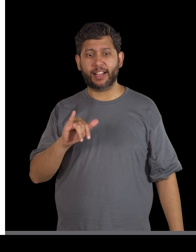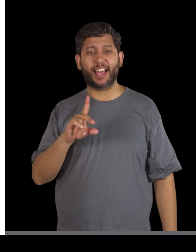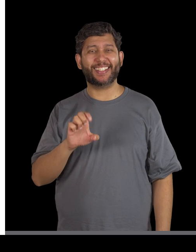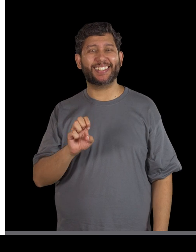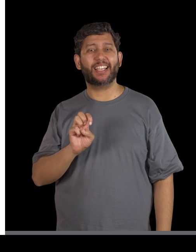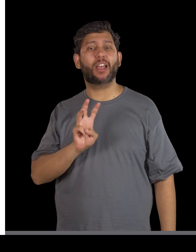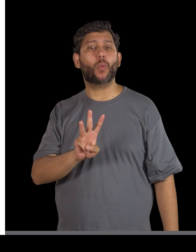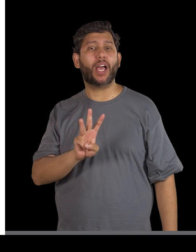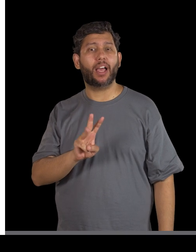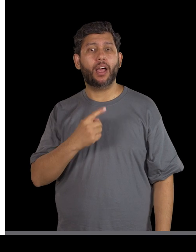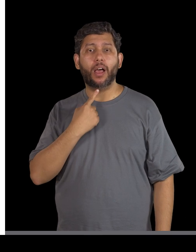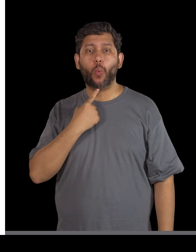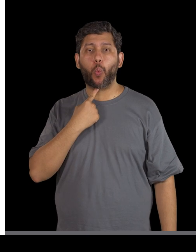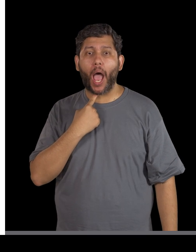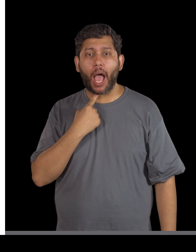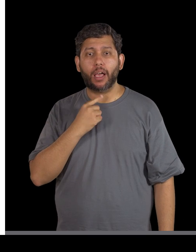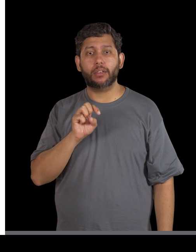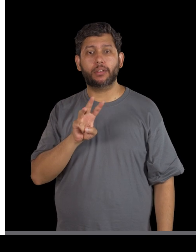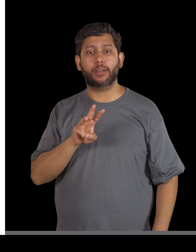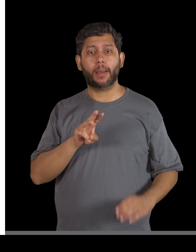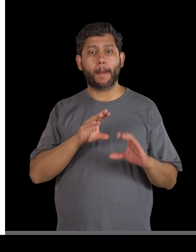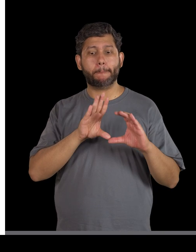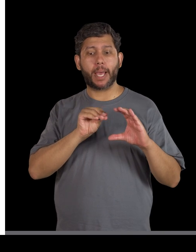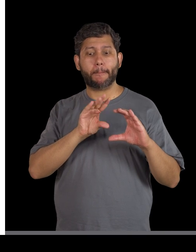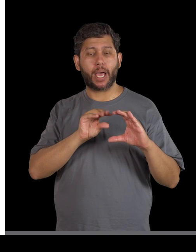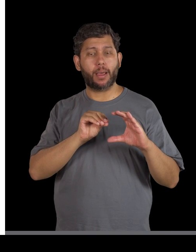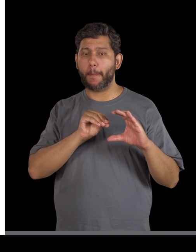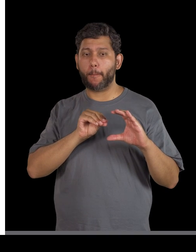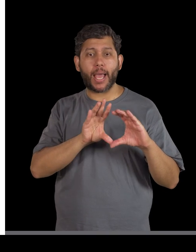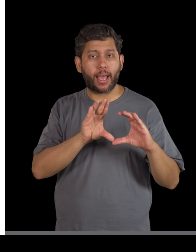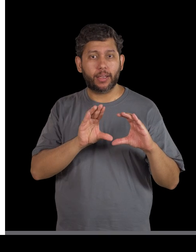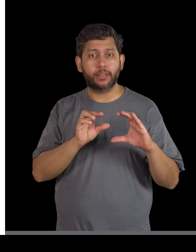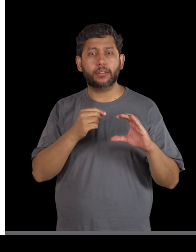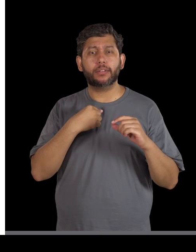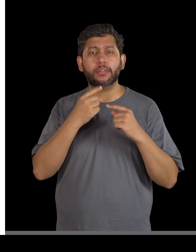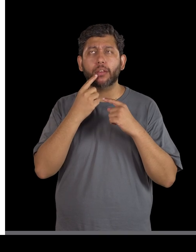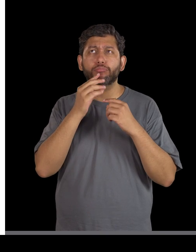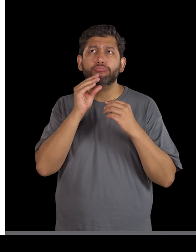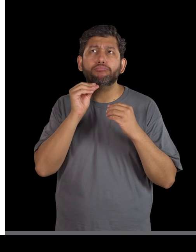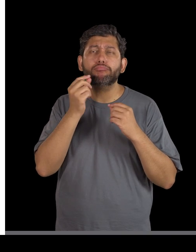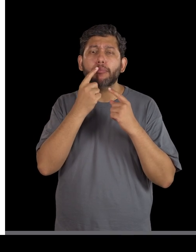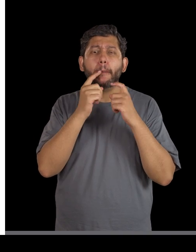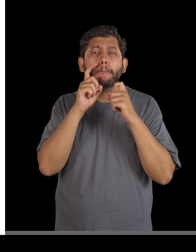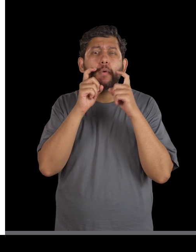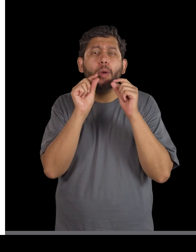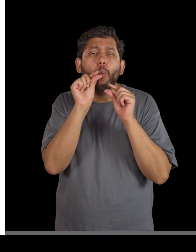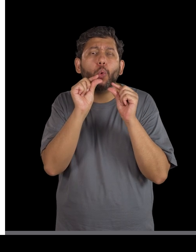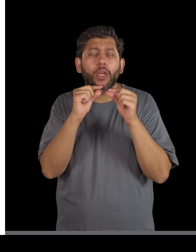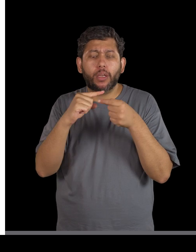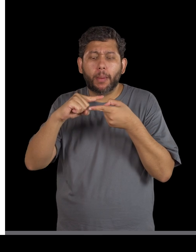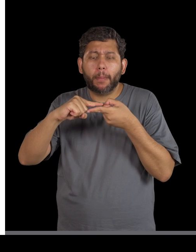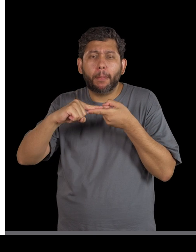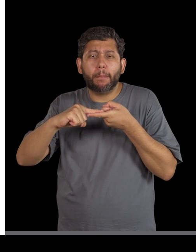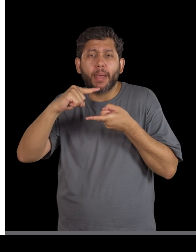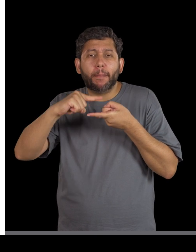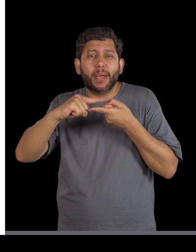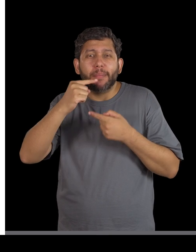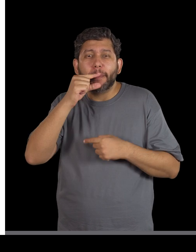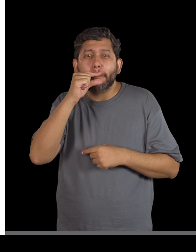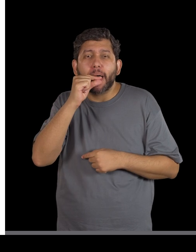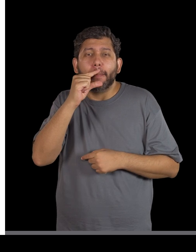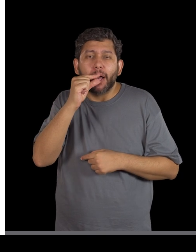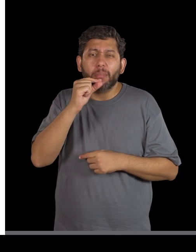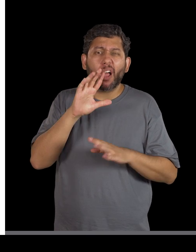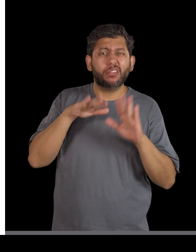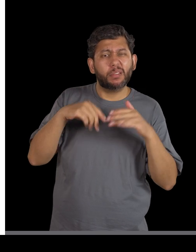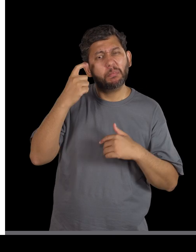o wa, que apesar de a gente não estar fazendo assim, há uma certa movimentação dos dois lábios, então por isso que às vezes ele é